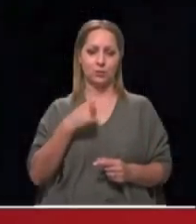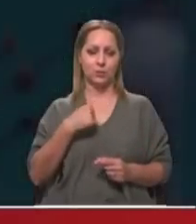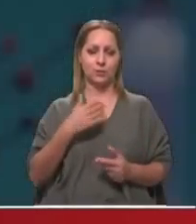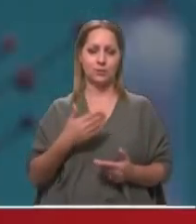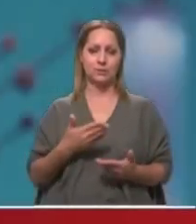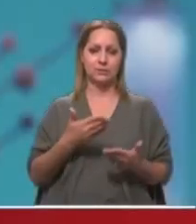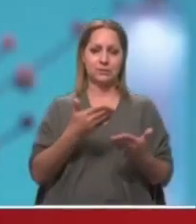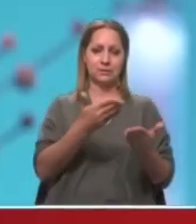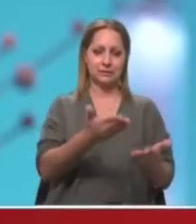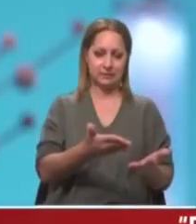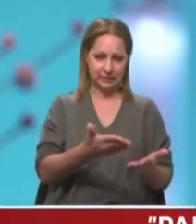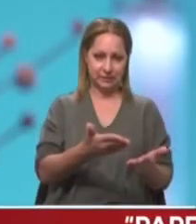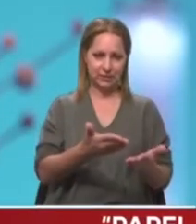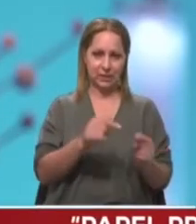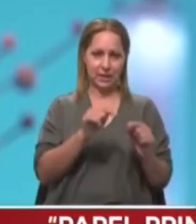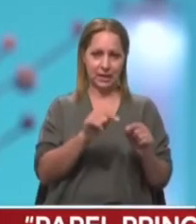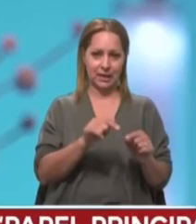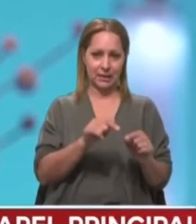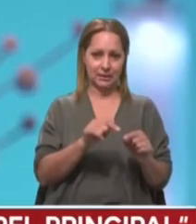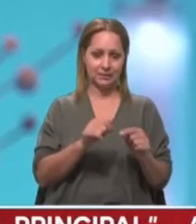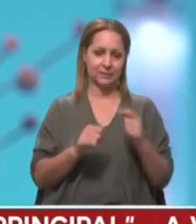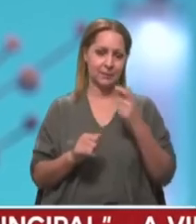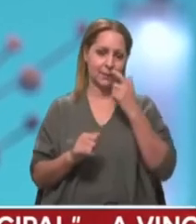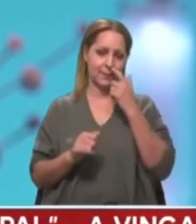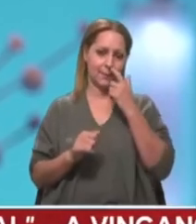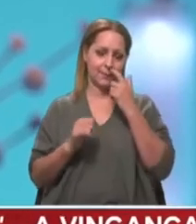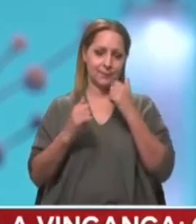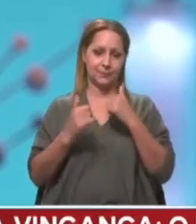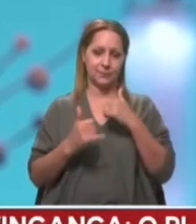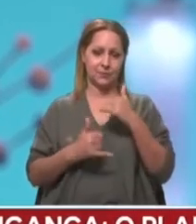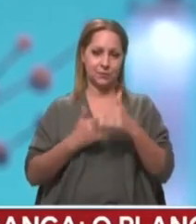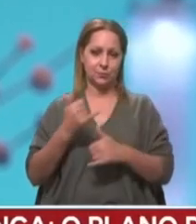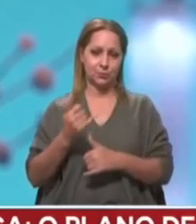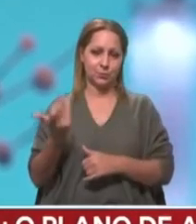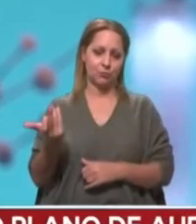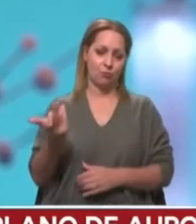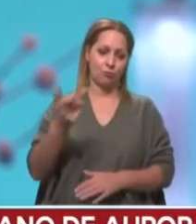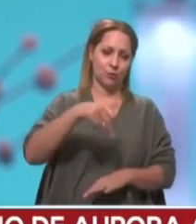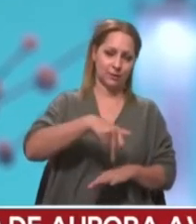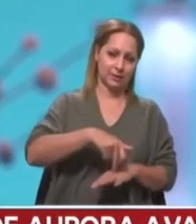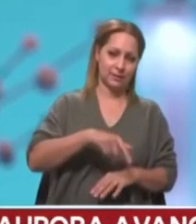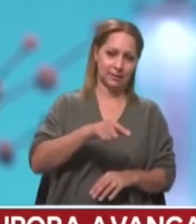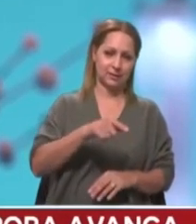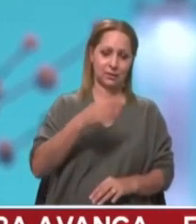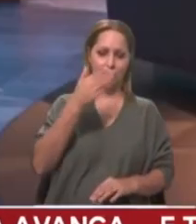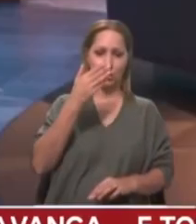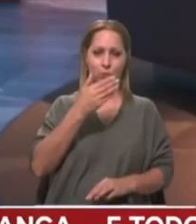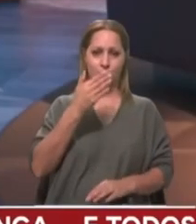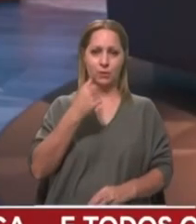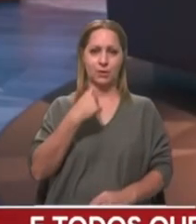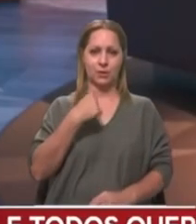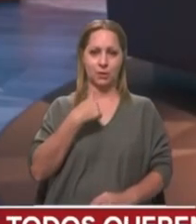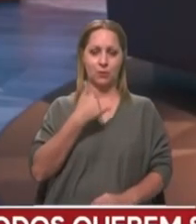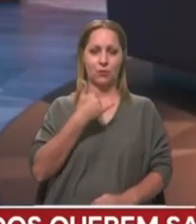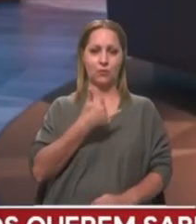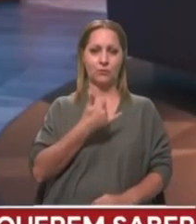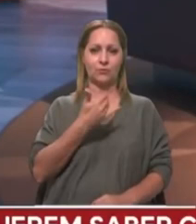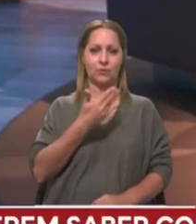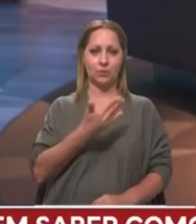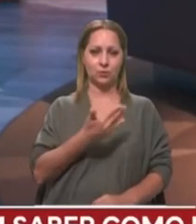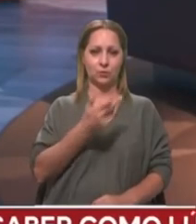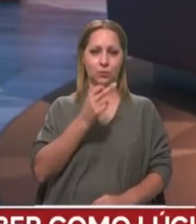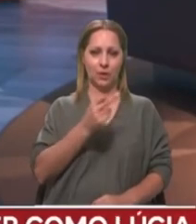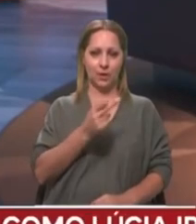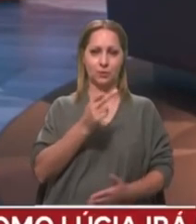doído, quando eu deixei lá, né, na perspectiva de voltar. E no dia que eu fiz 21 anos de Portugal,